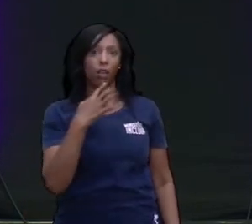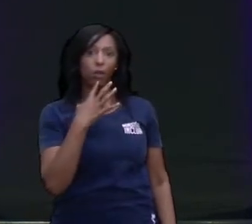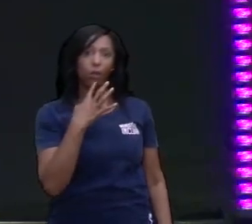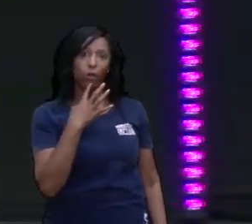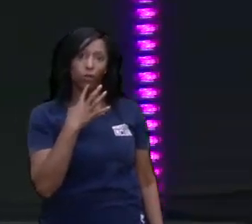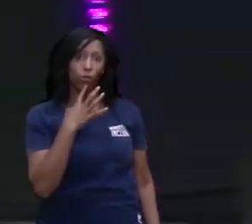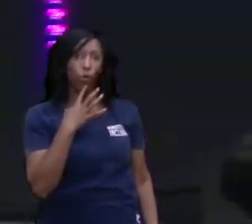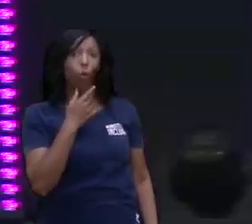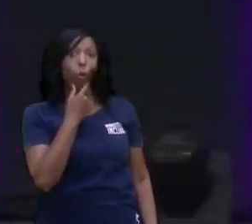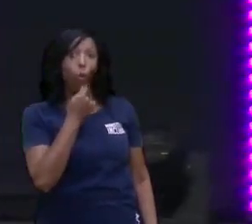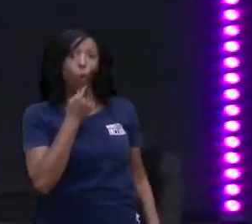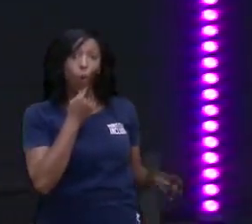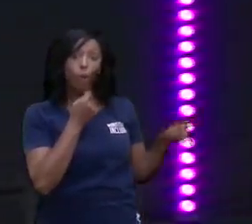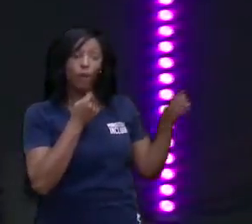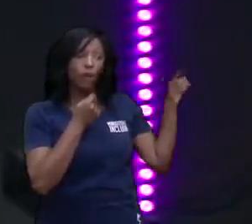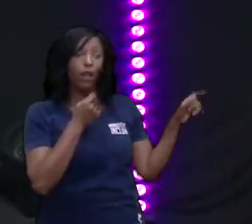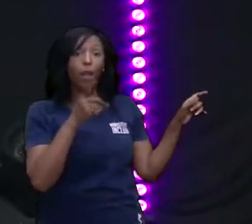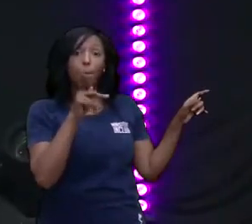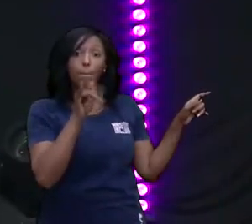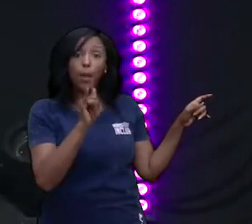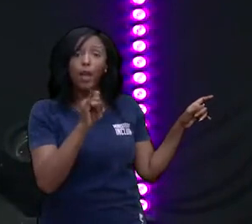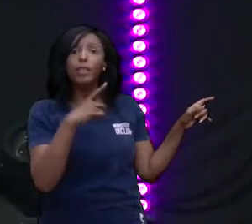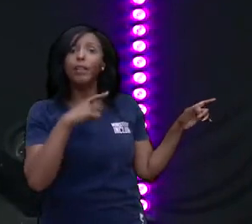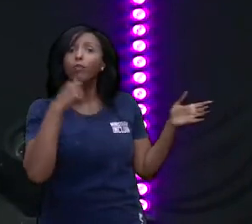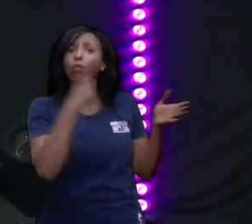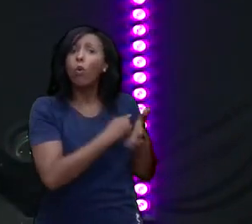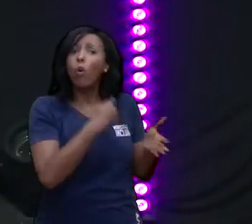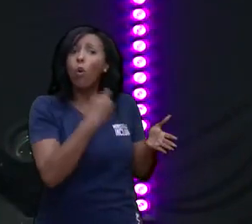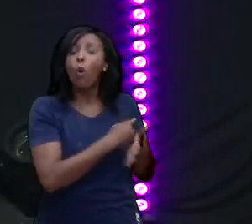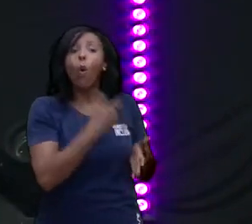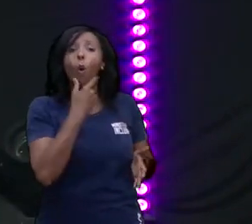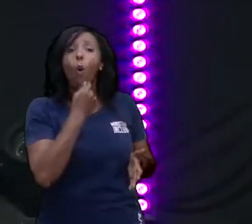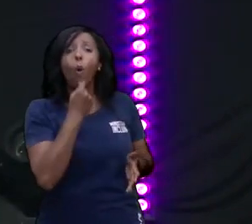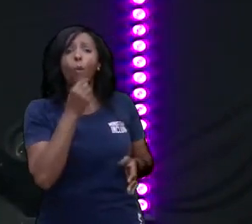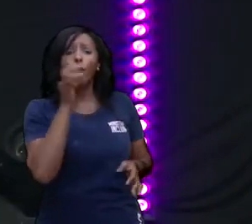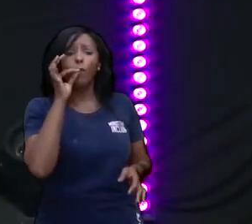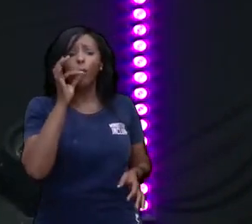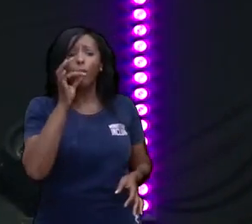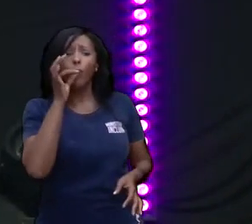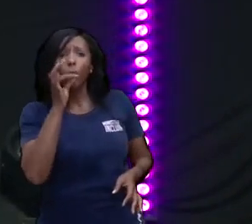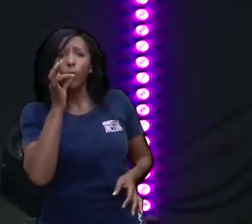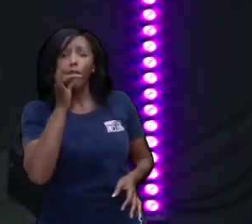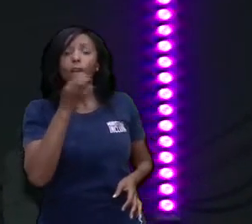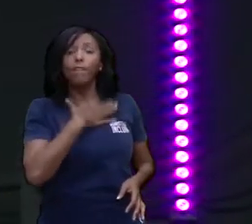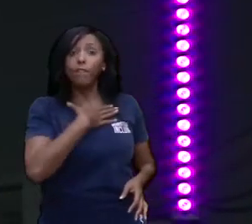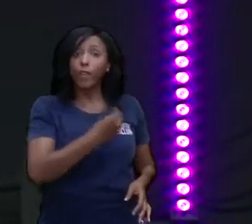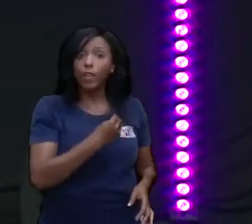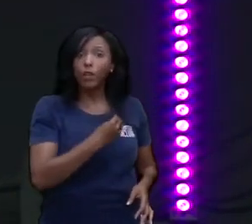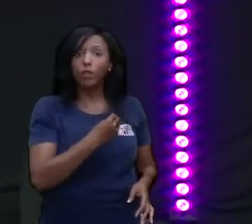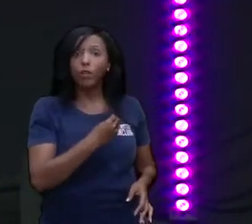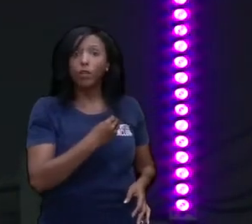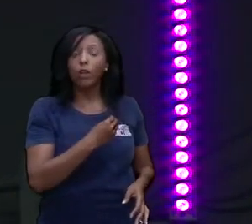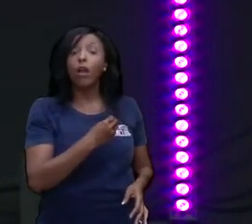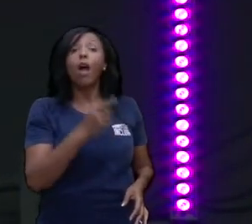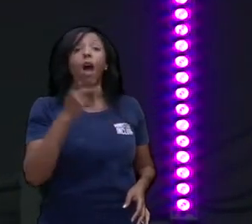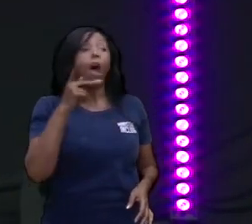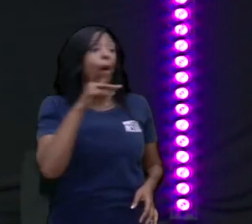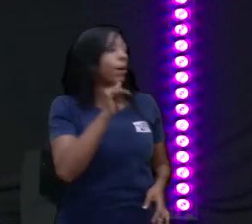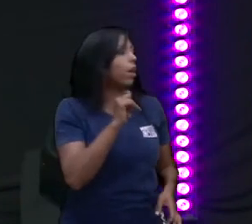caso de um pai que lutou com o próprio filho que o filho viciado em maconha foi tirar um bem da casa